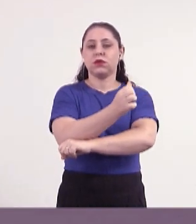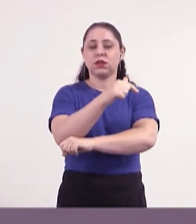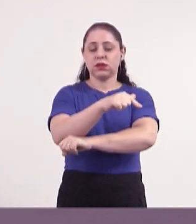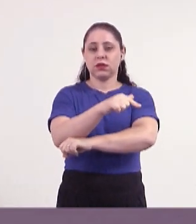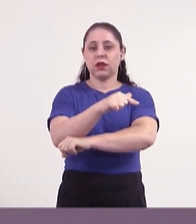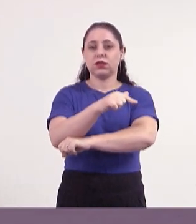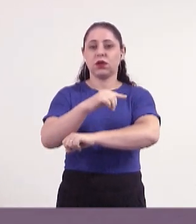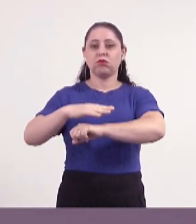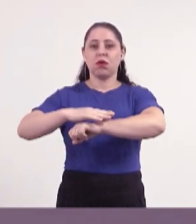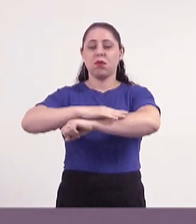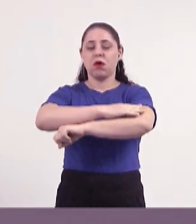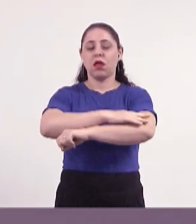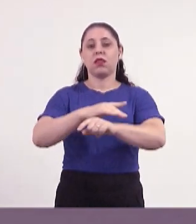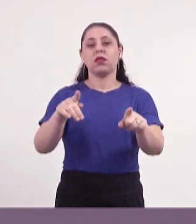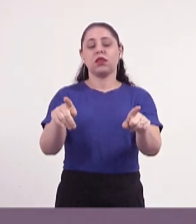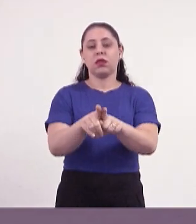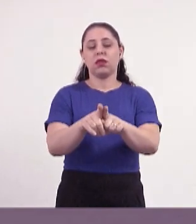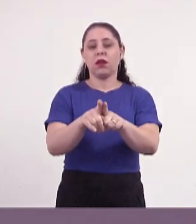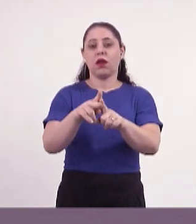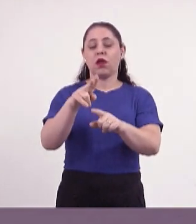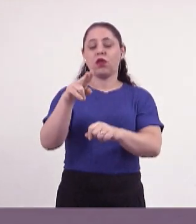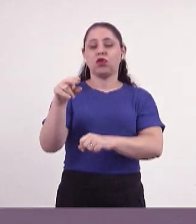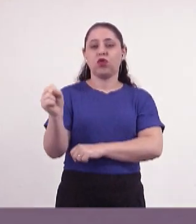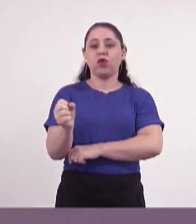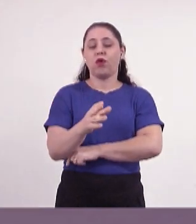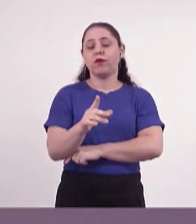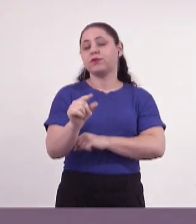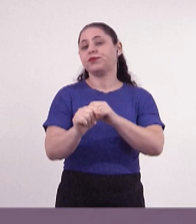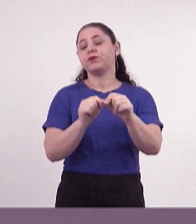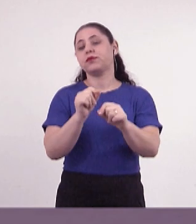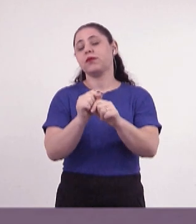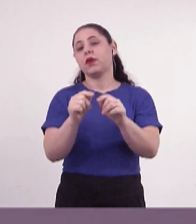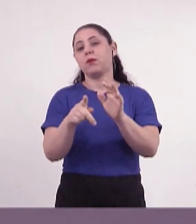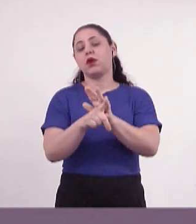Bataguaçu, a Nova Alvorada do Sul, um trecho de